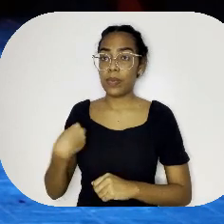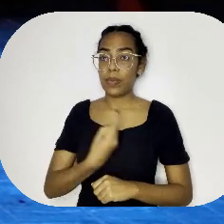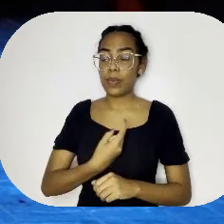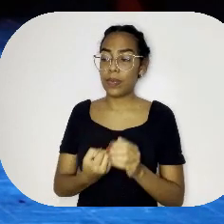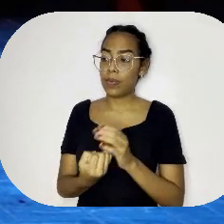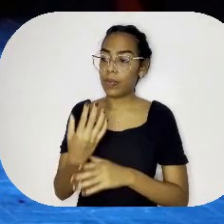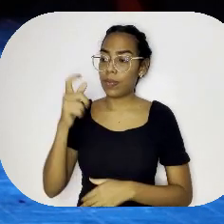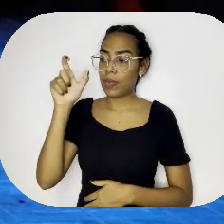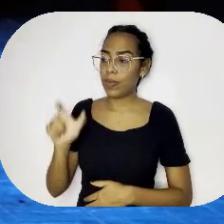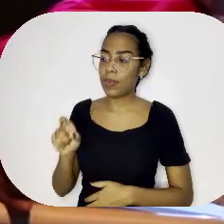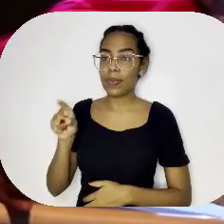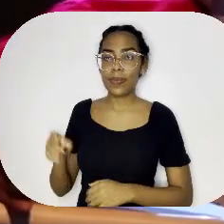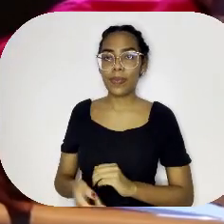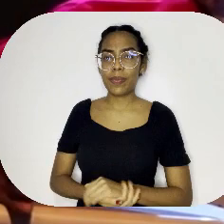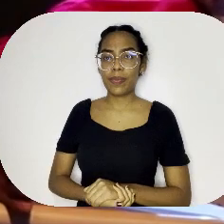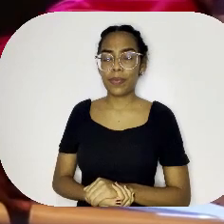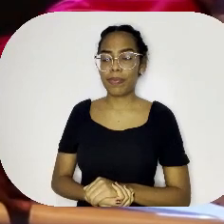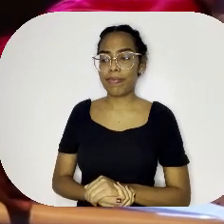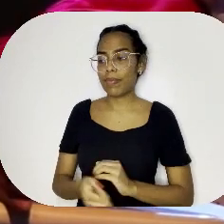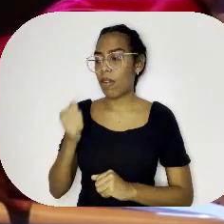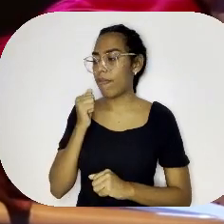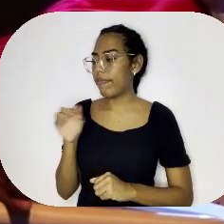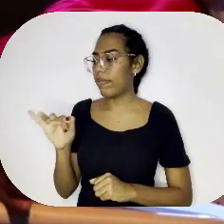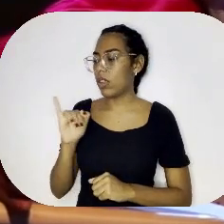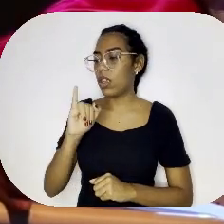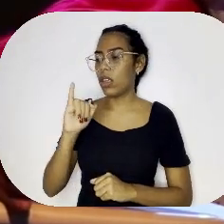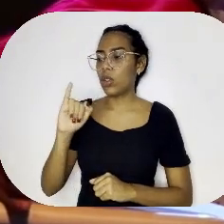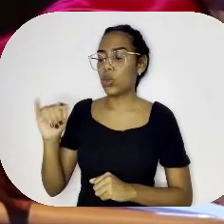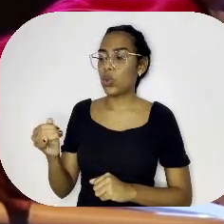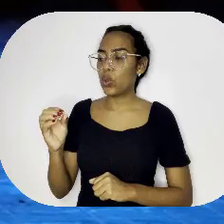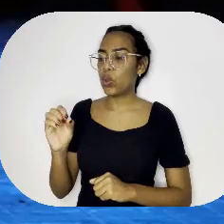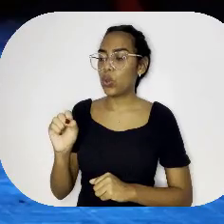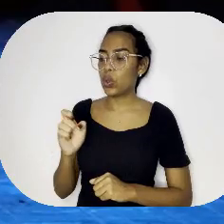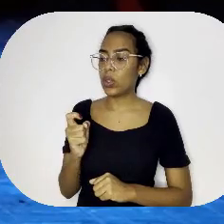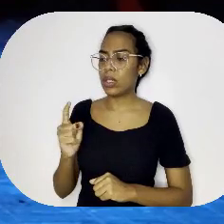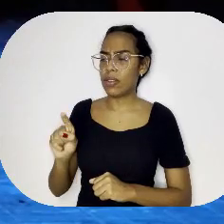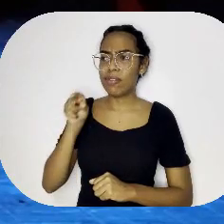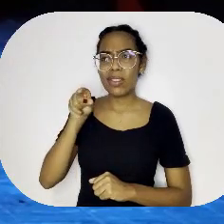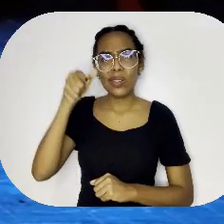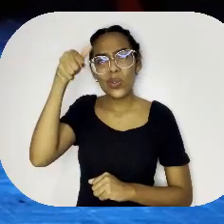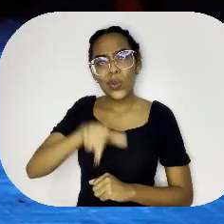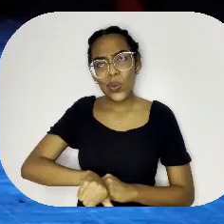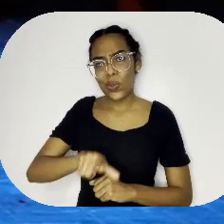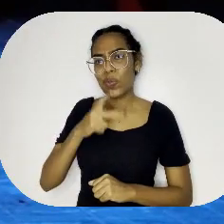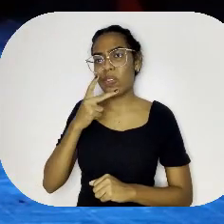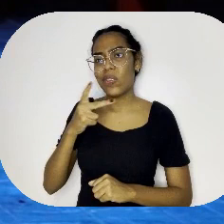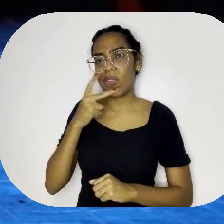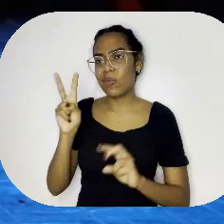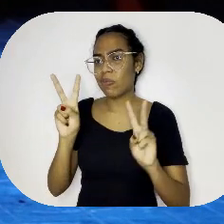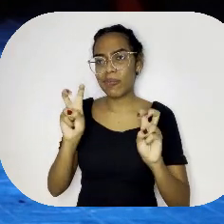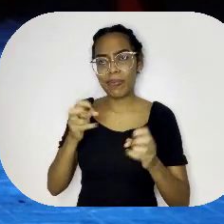nós te criaremos! Ó vida futura! Ah, José, José! Você de novo meditando esse